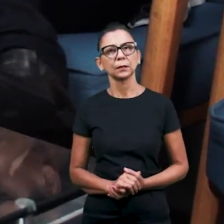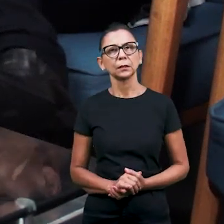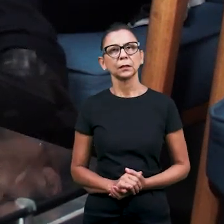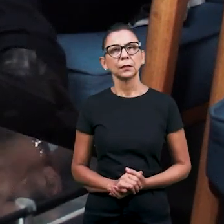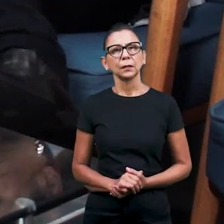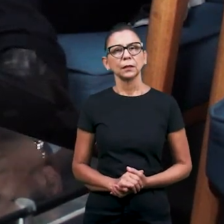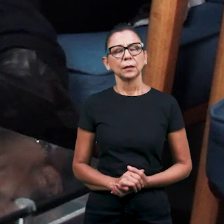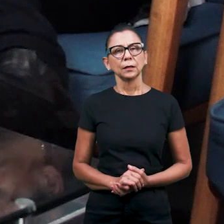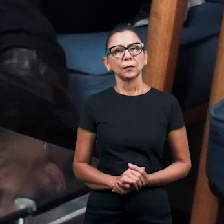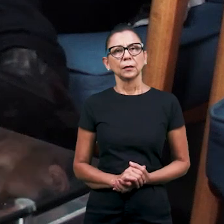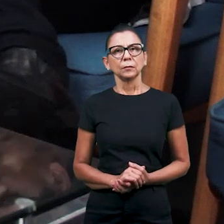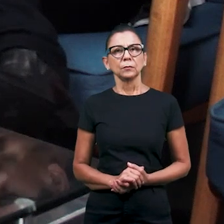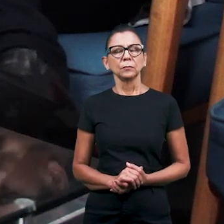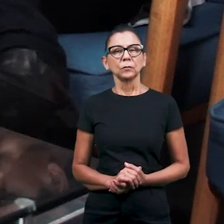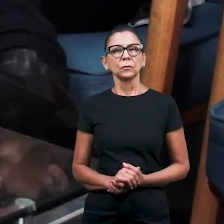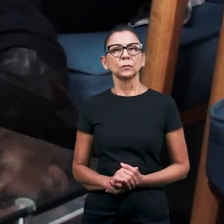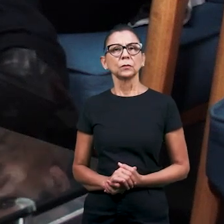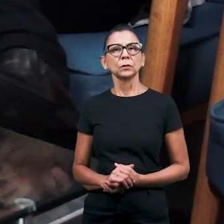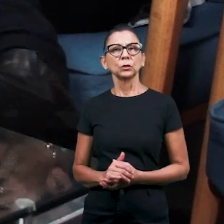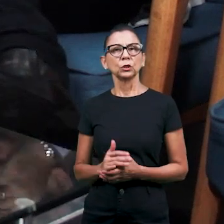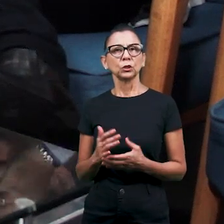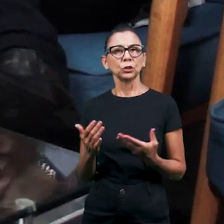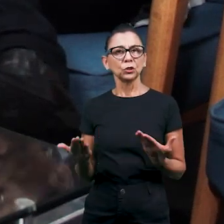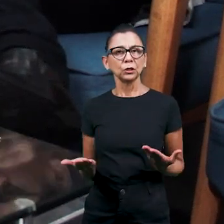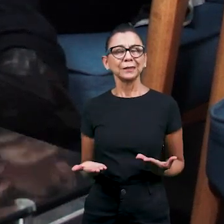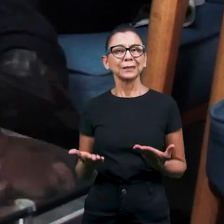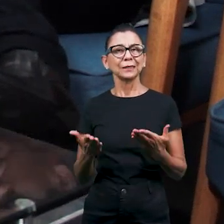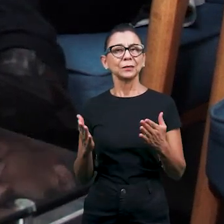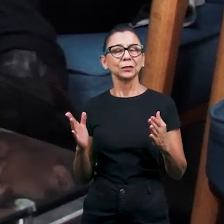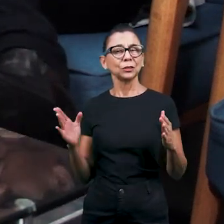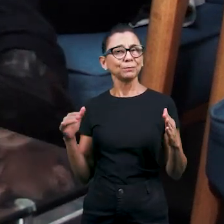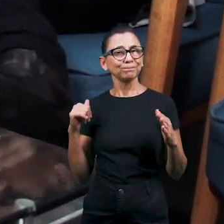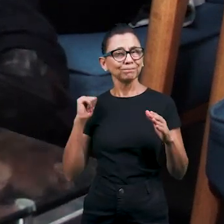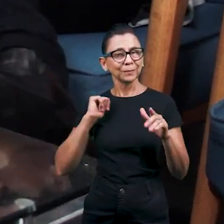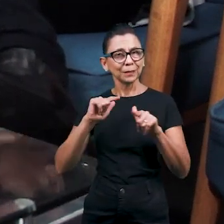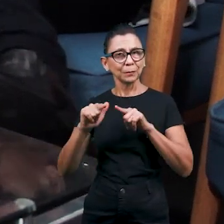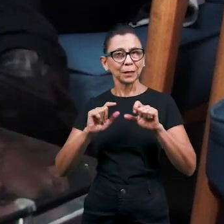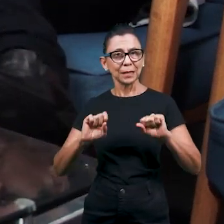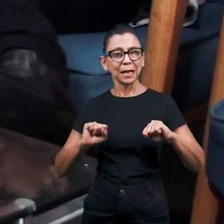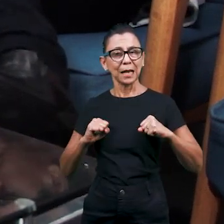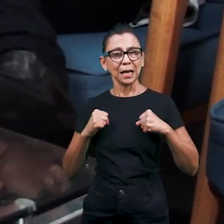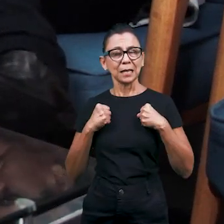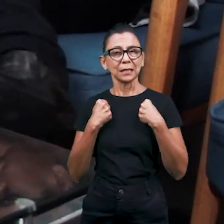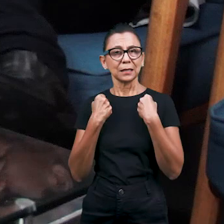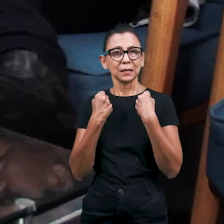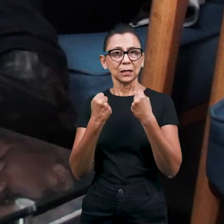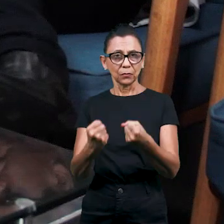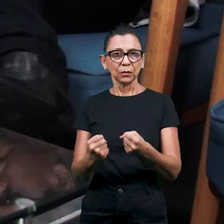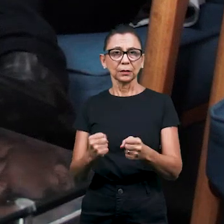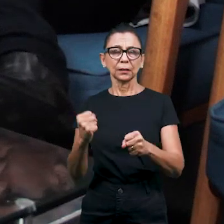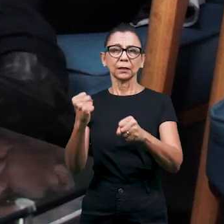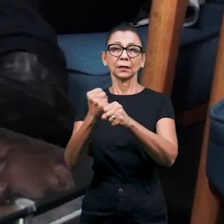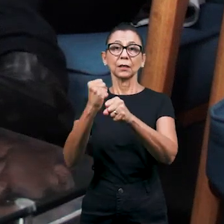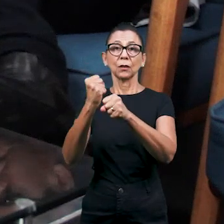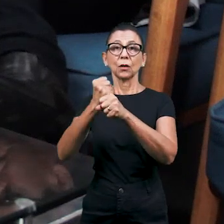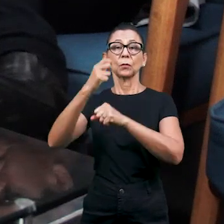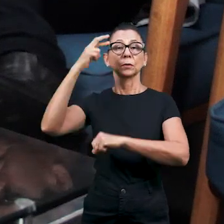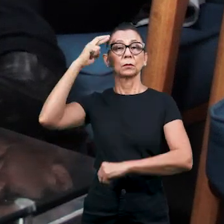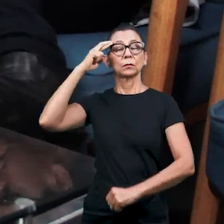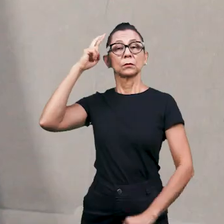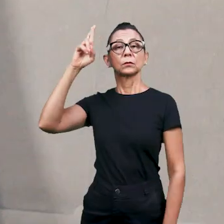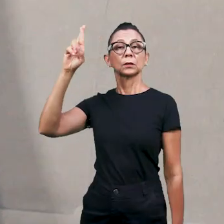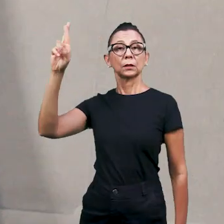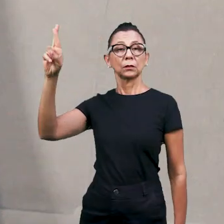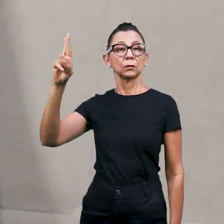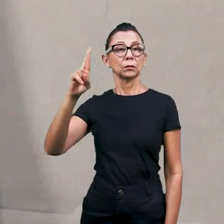protagonistas da obra, né? Da realização da obra do Senhor. Você tem percebido isso também? Exatamente, isso tem